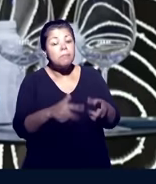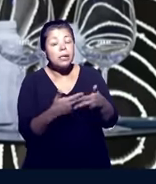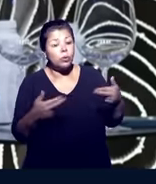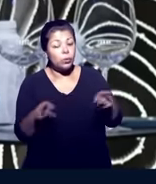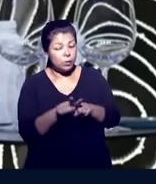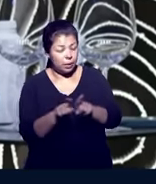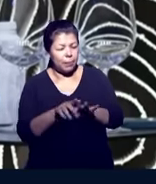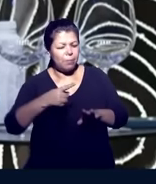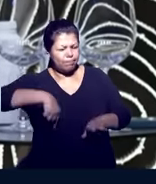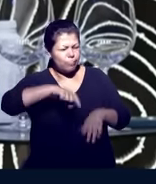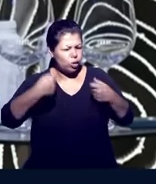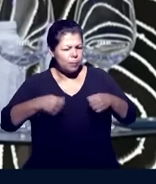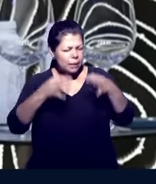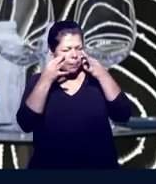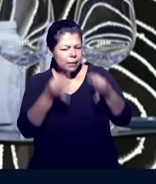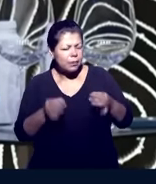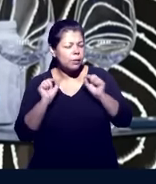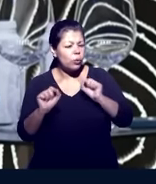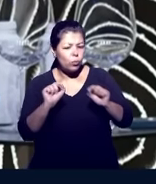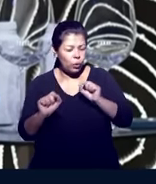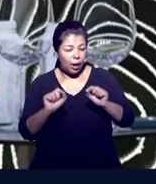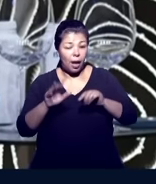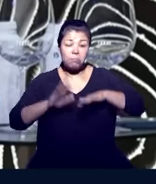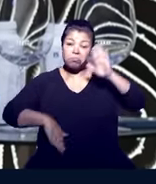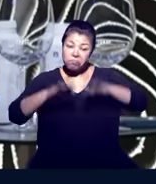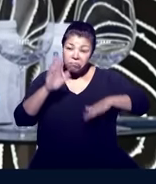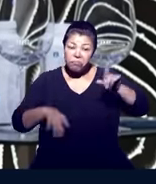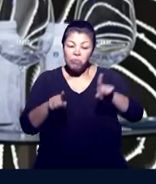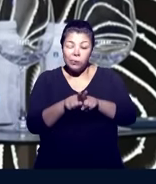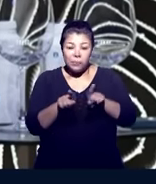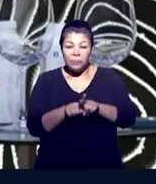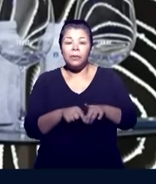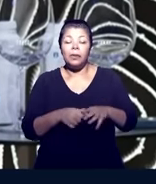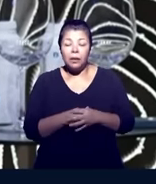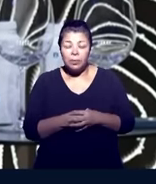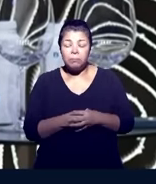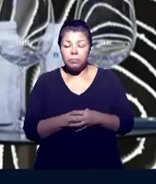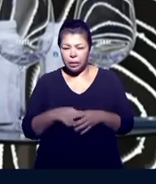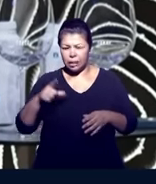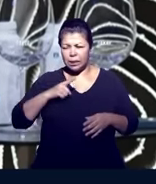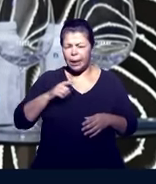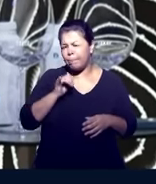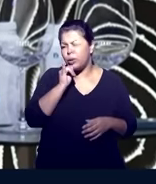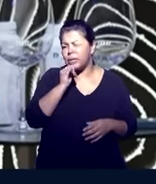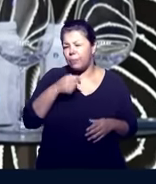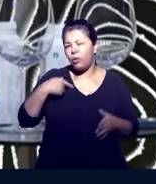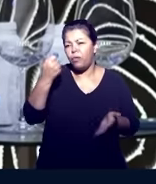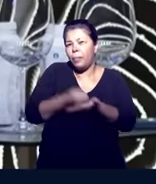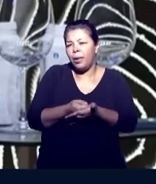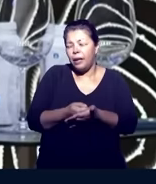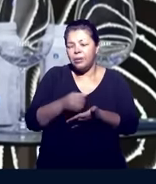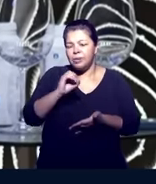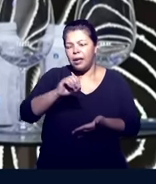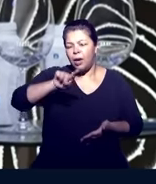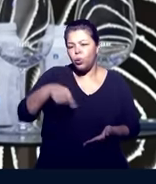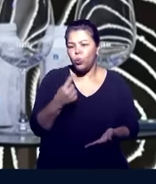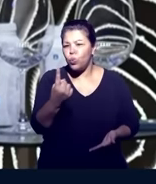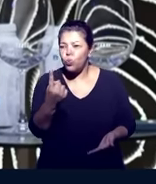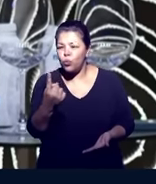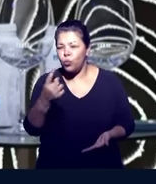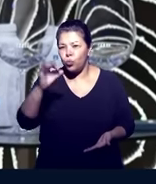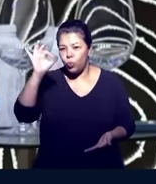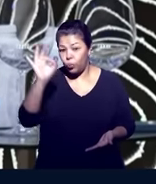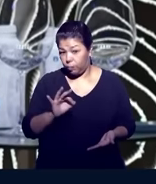vezes você falar assim puxa mas vai acabar a subvenção de custeio eu vou pagar 01 02 a mais de